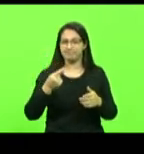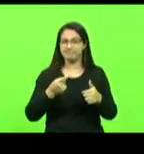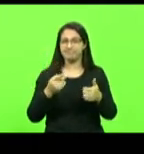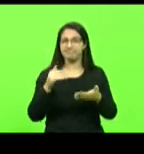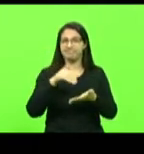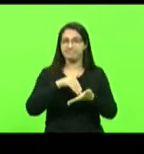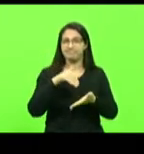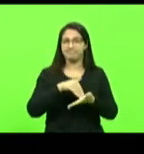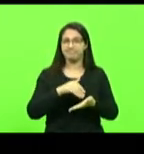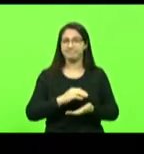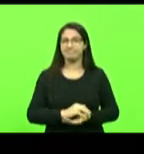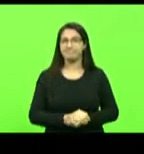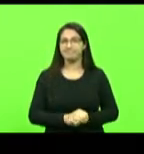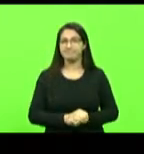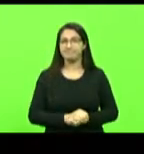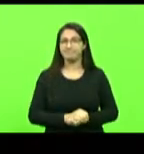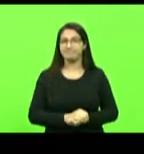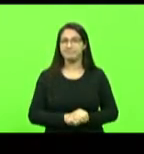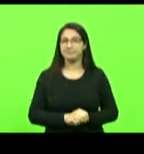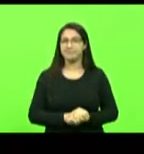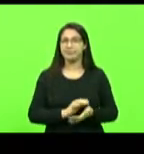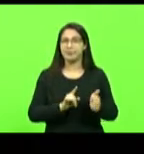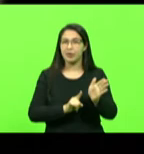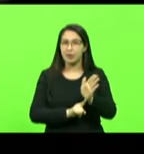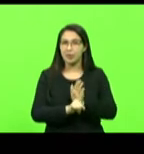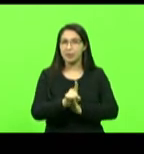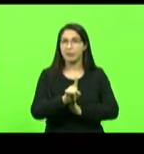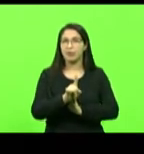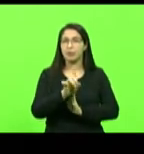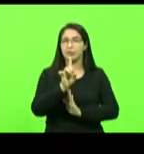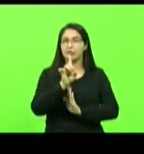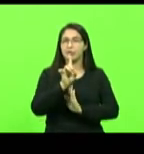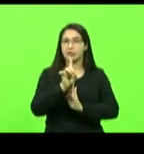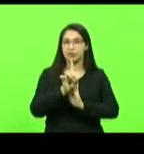E quando faço uma pergunta para uma diretora